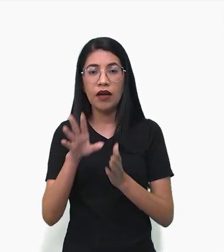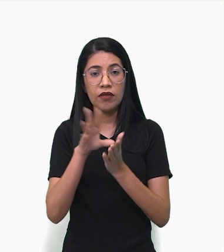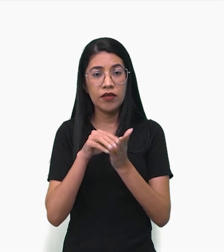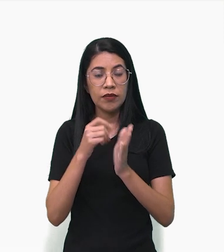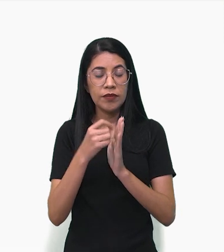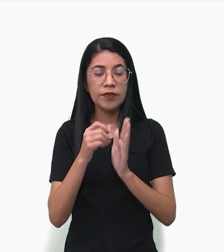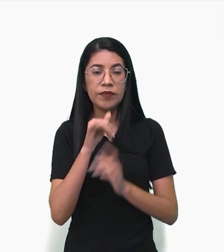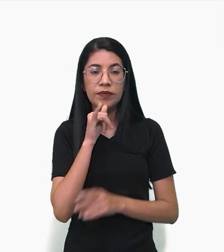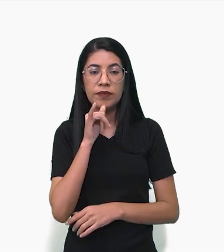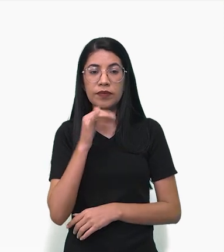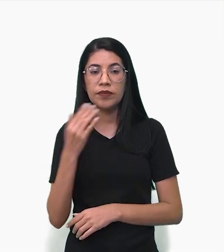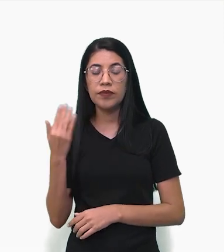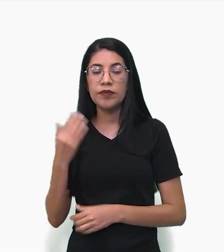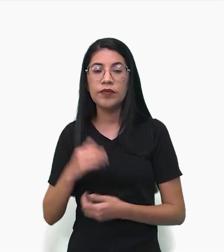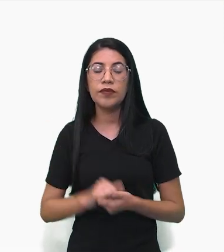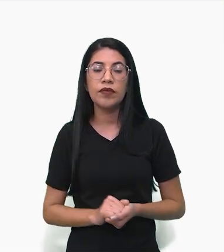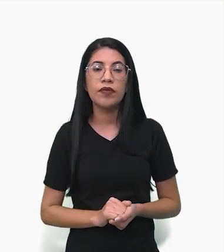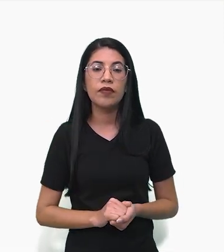acréscimo.